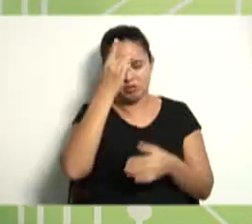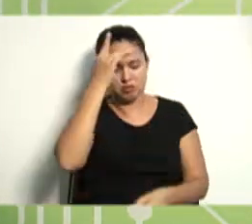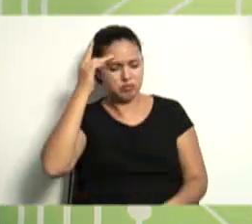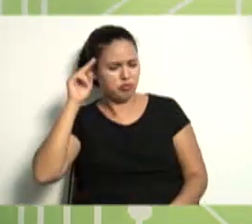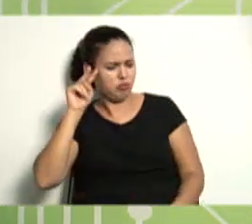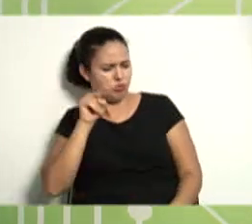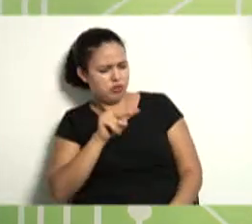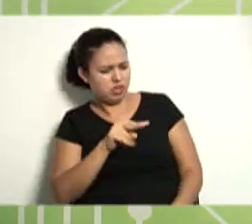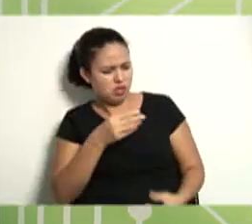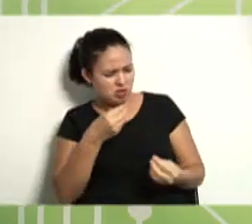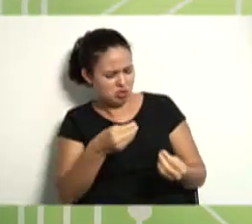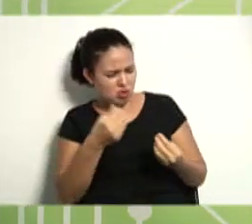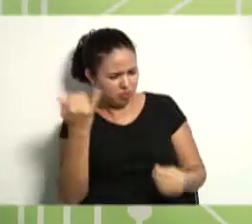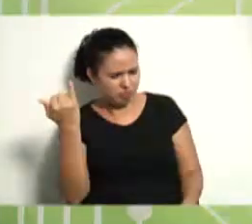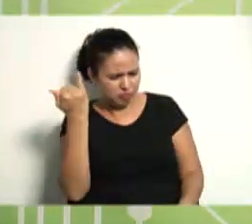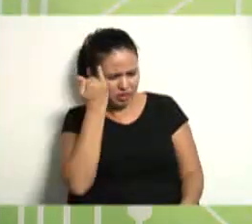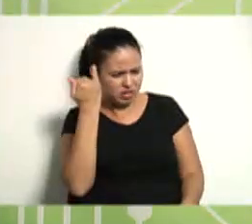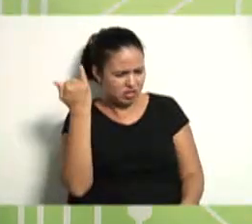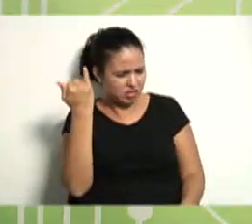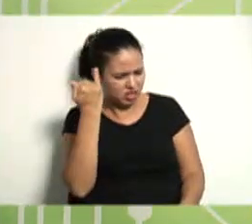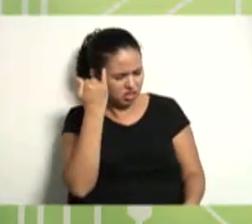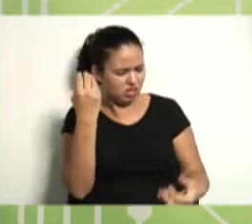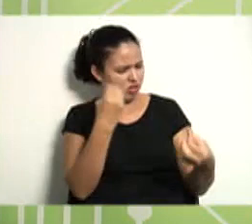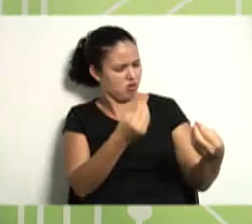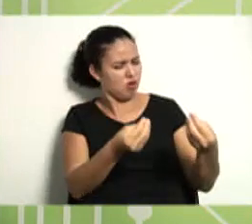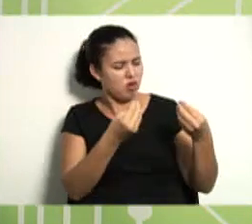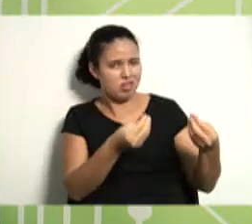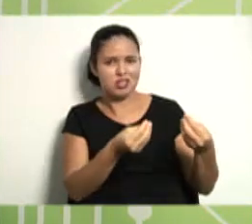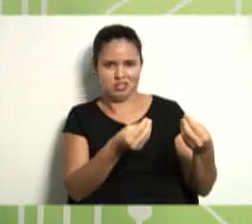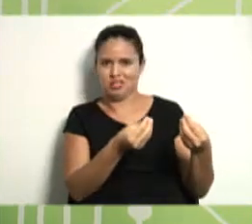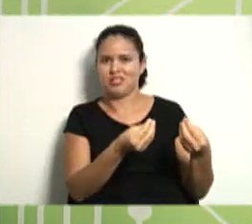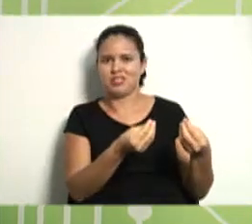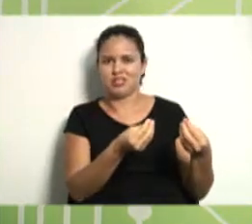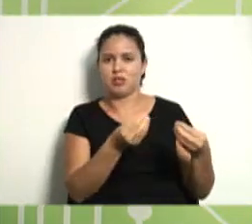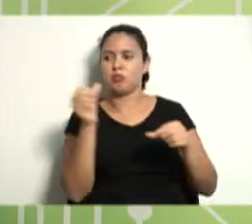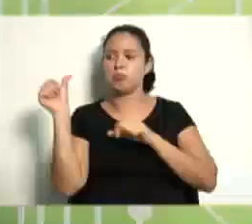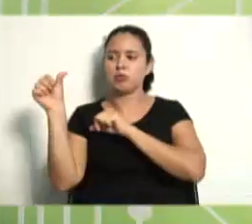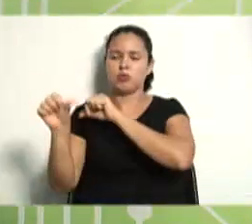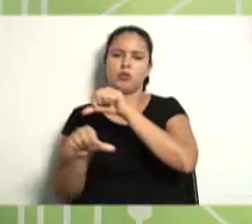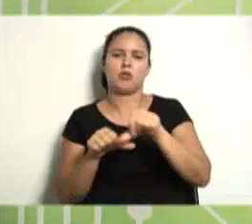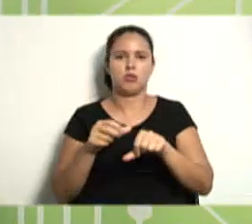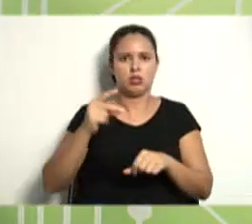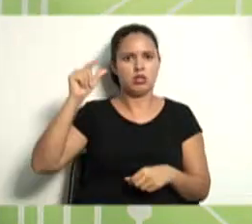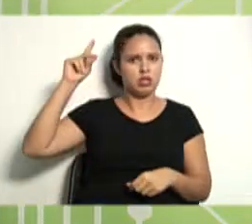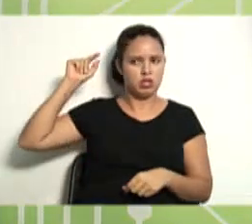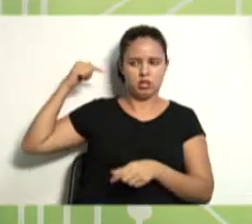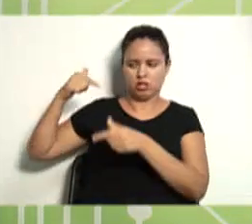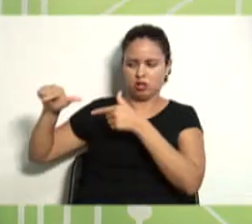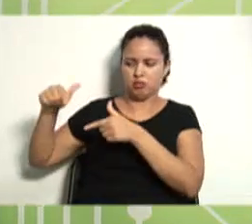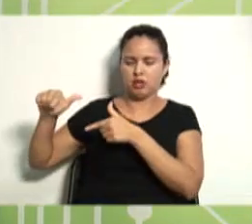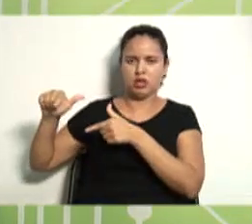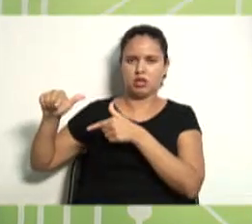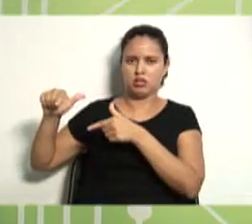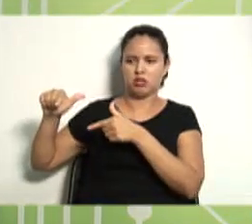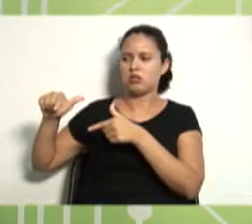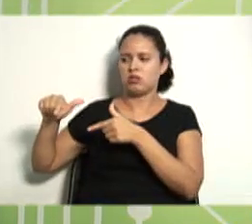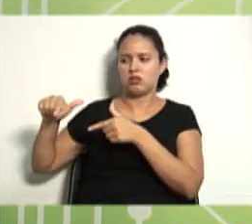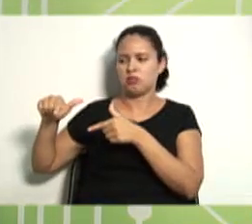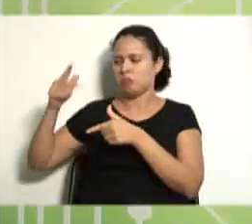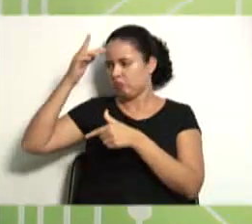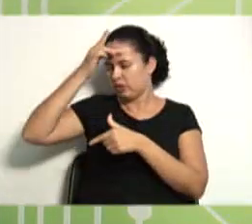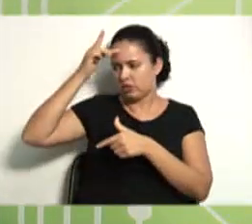essa mudança na ideia de trabalho. Lá na Idade Média, o trabalho ele era visto como uma